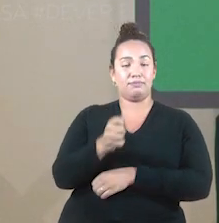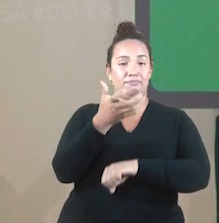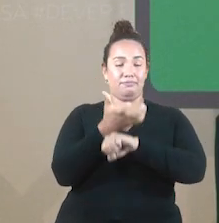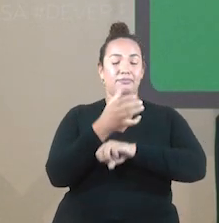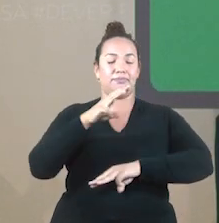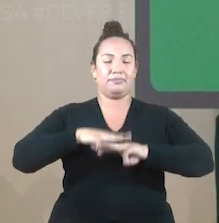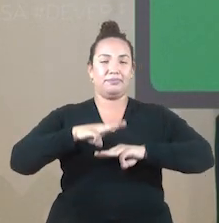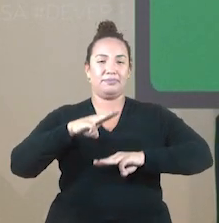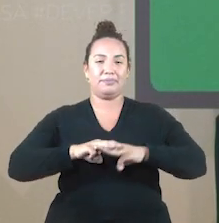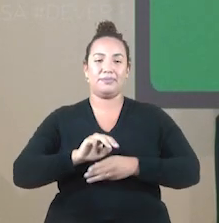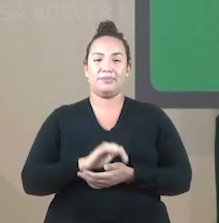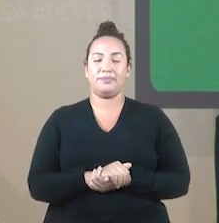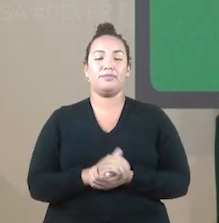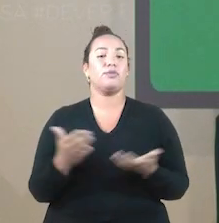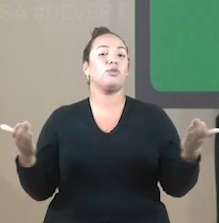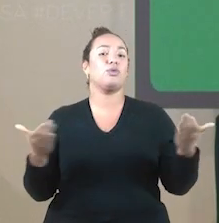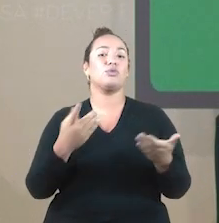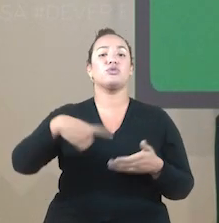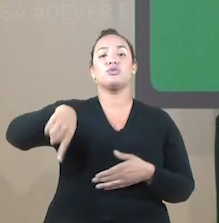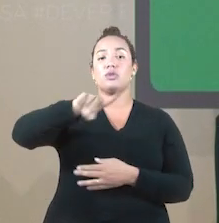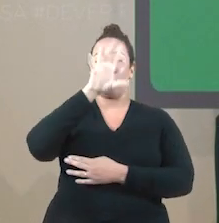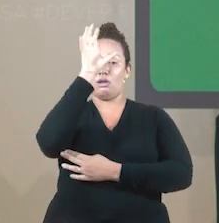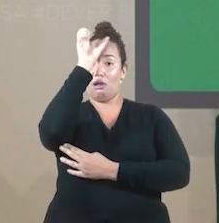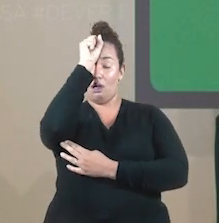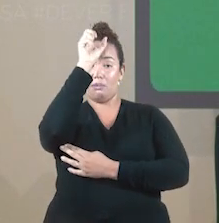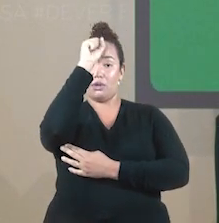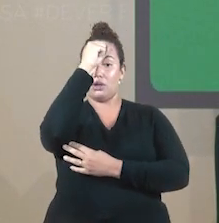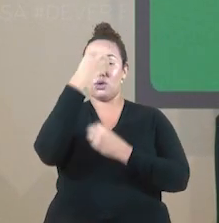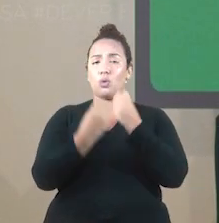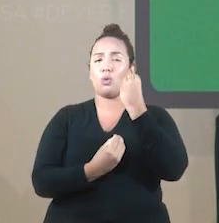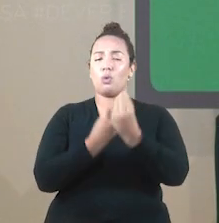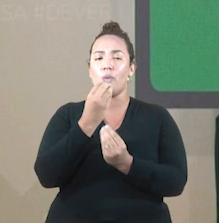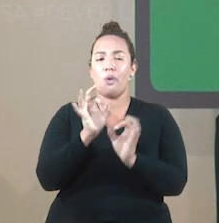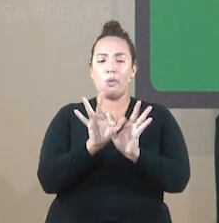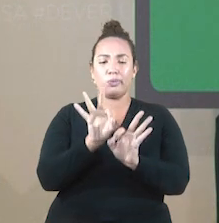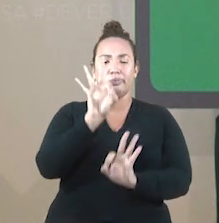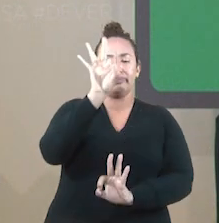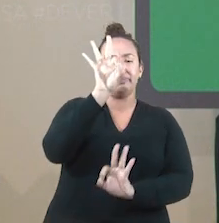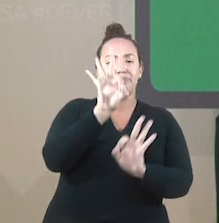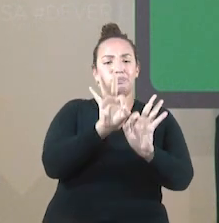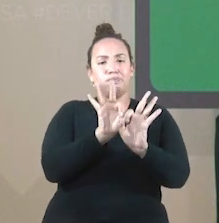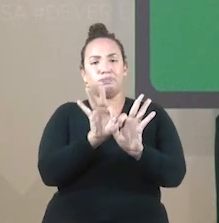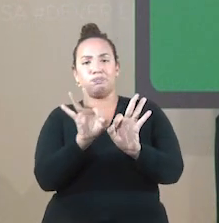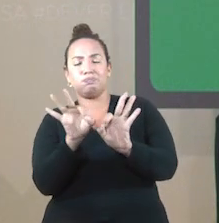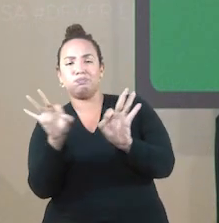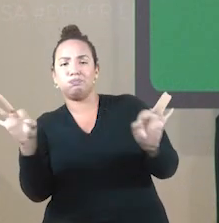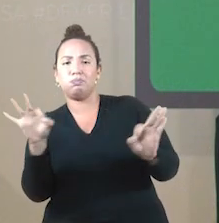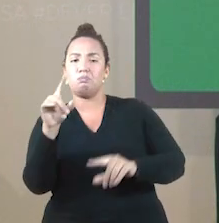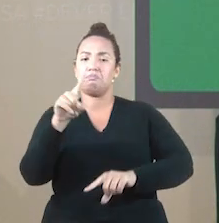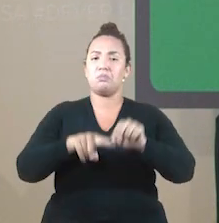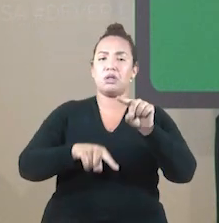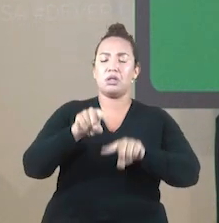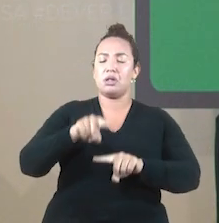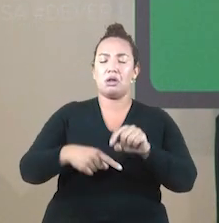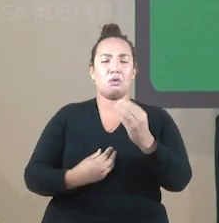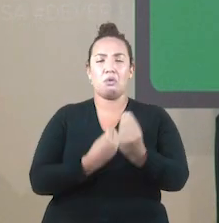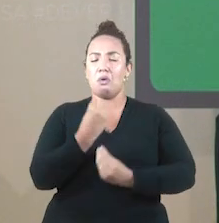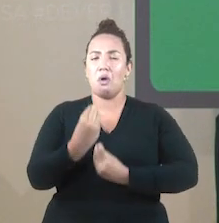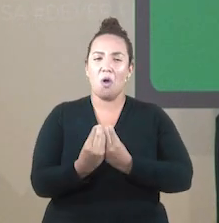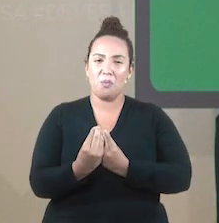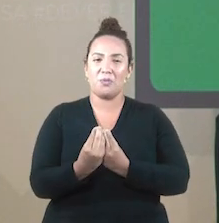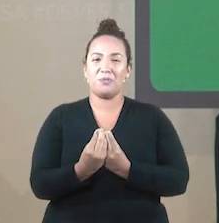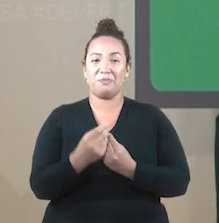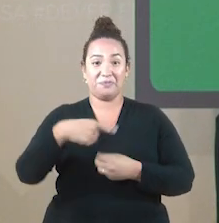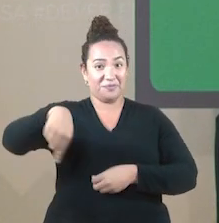Matemática. Hoje vamos aprender sobre como podemos medir o comprimento de determinados objetos.